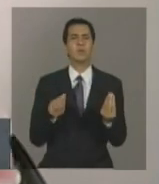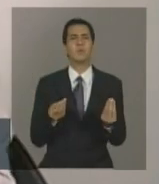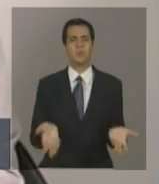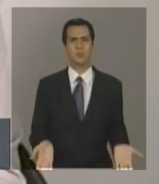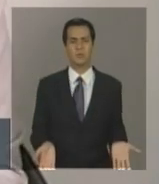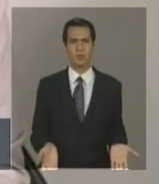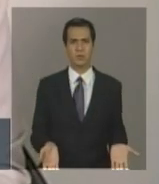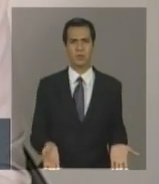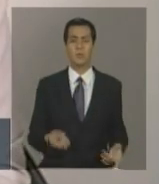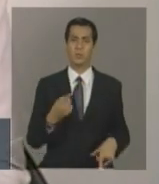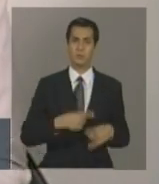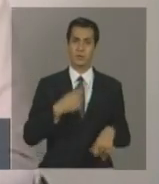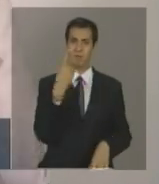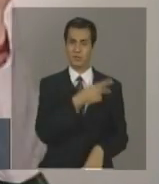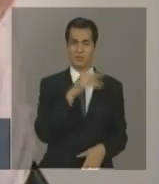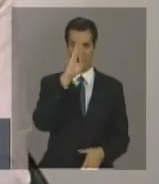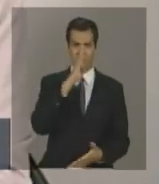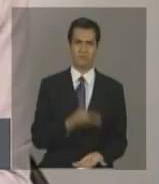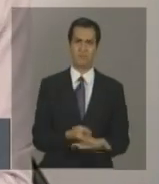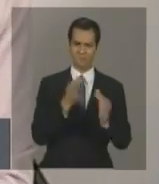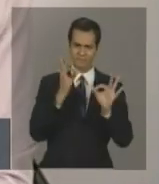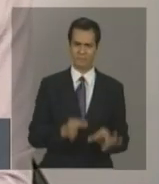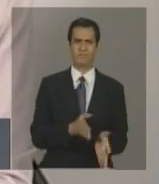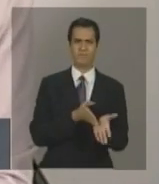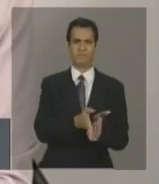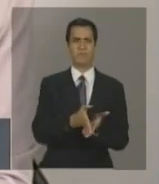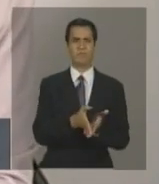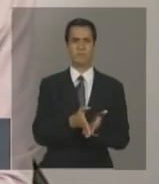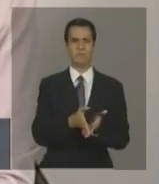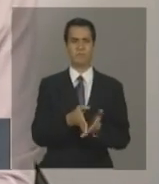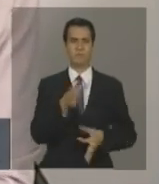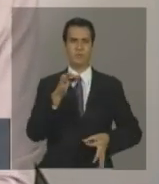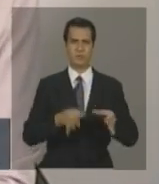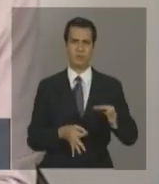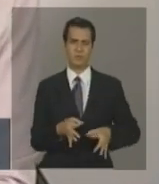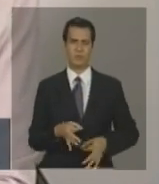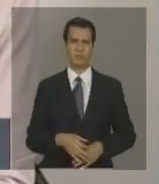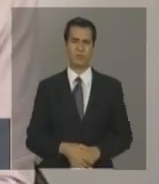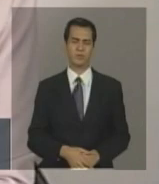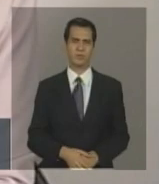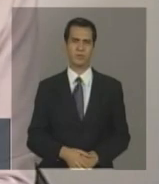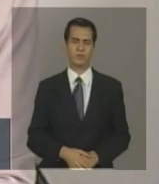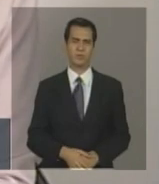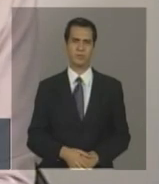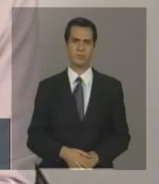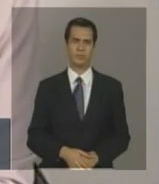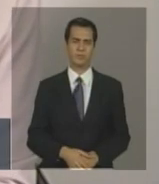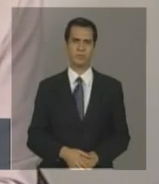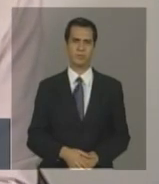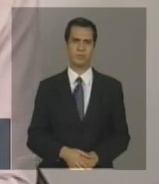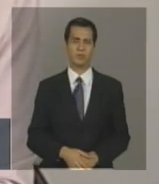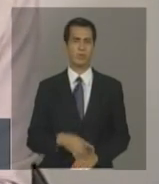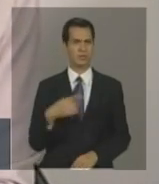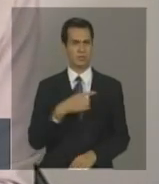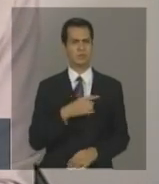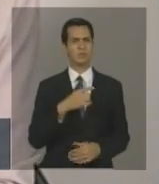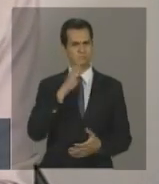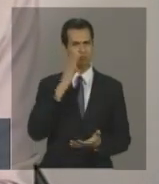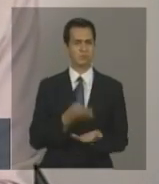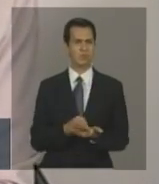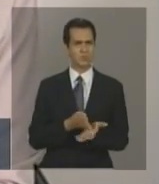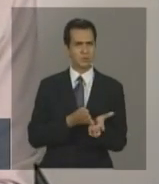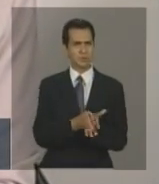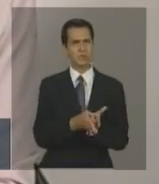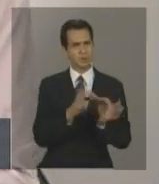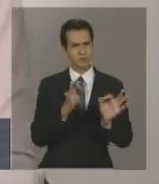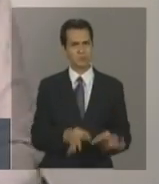que acreditam ser justo, da lei, do que é correto e da vida de outras